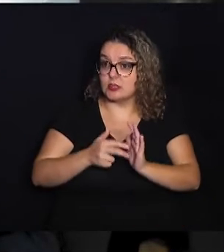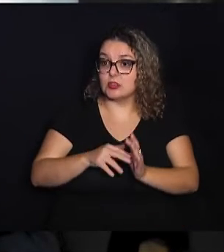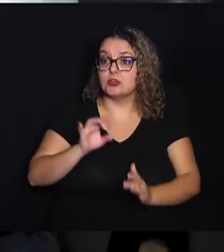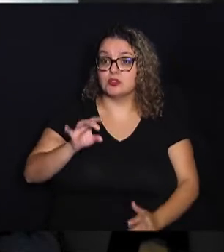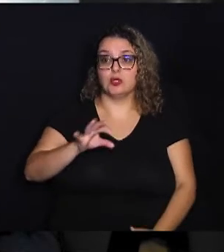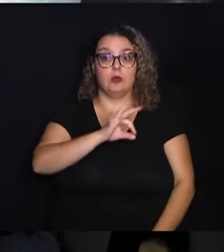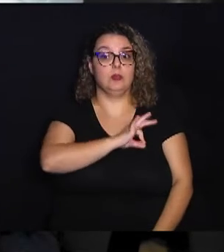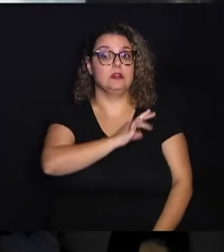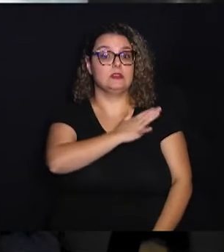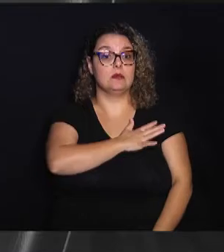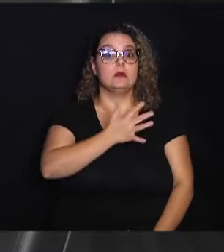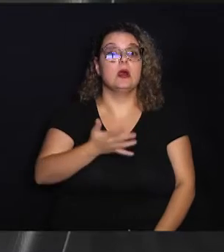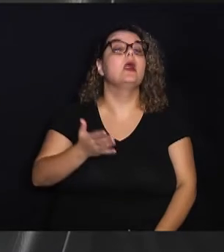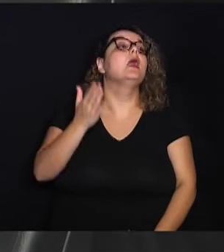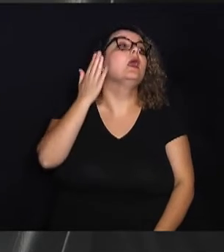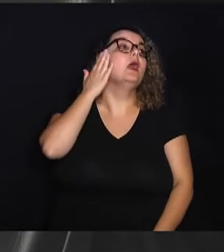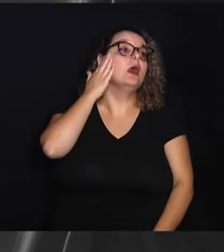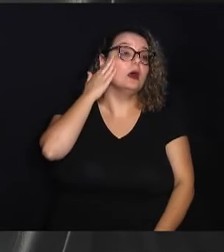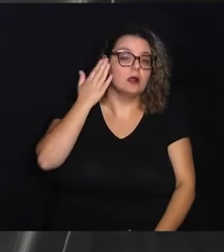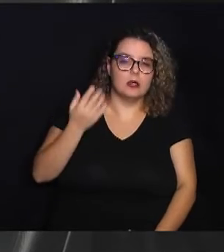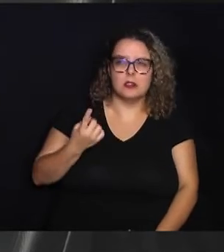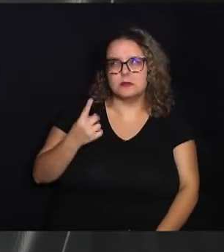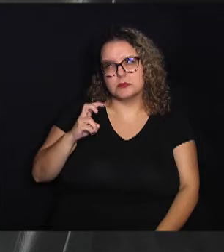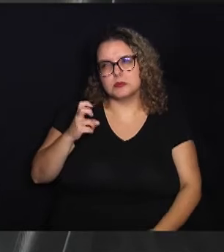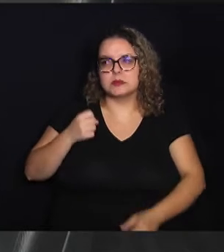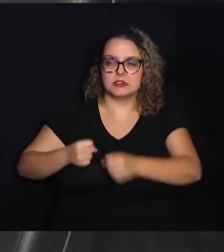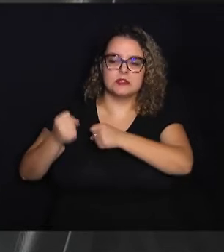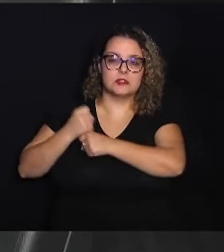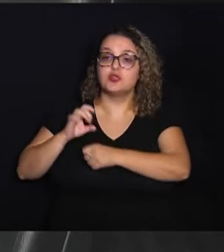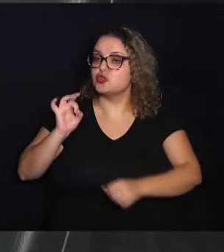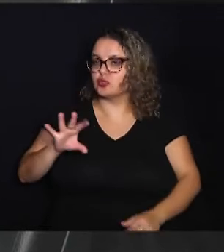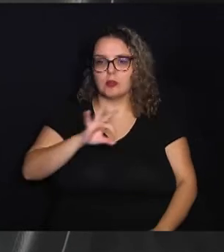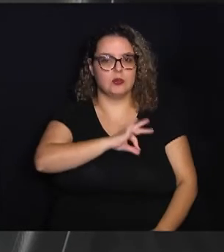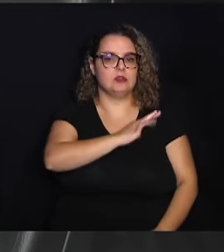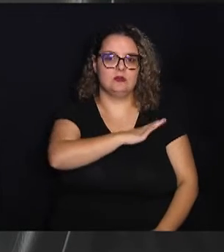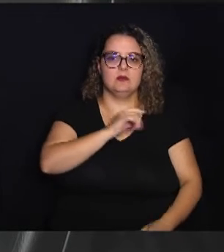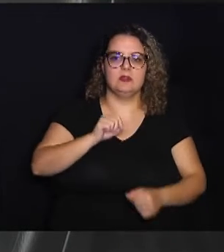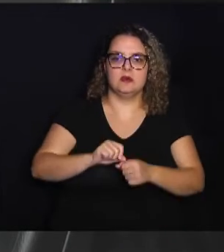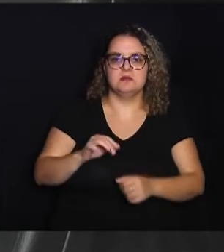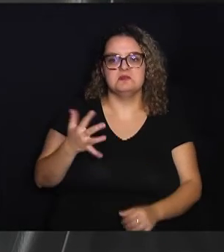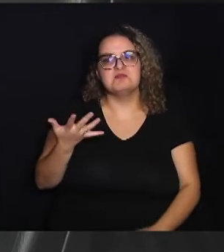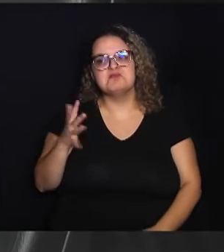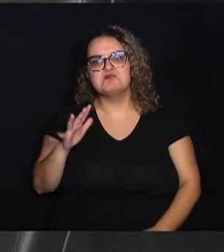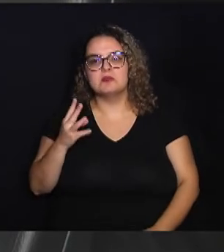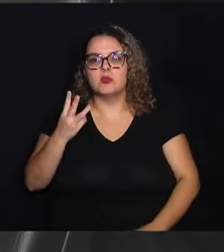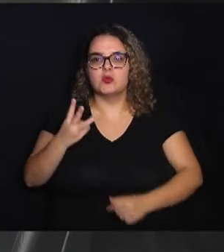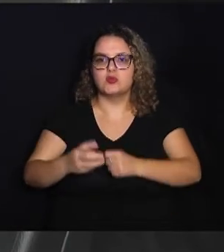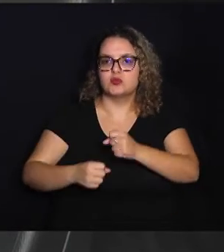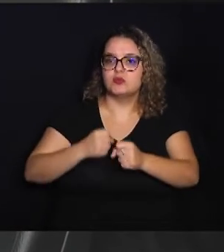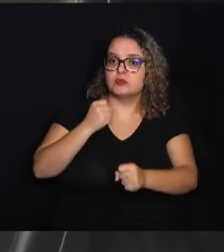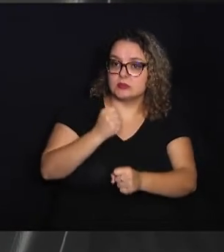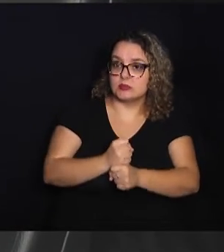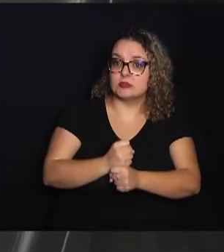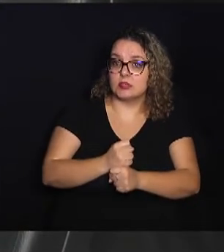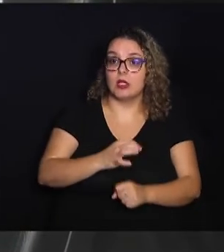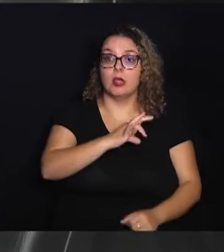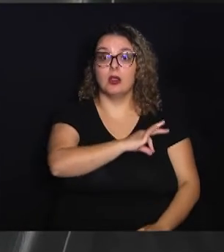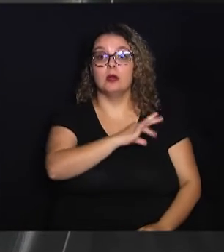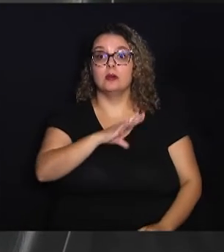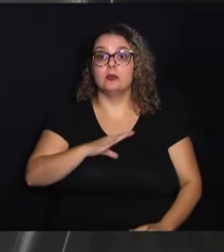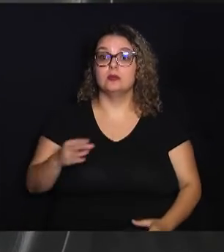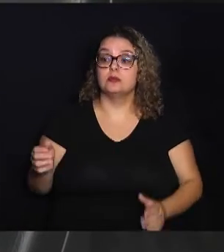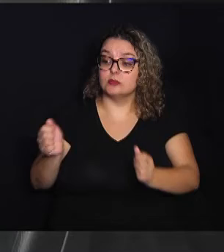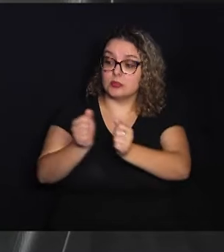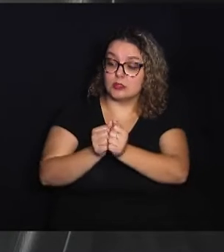Militar fazia. Aí há uns 15 anos atrás. Aí há mais ou menos, acho que uns 3 anos, a Guarda Municipal também